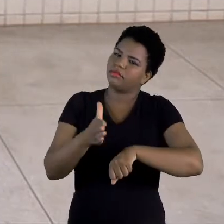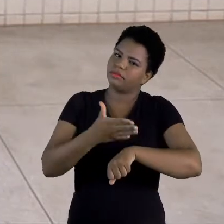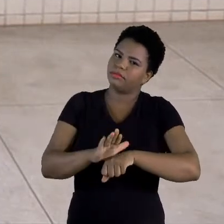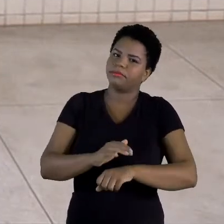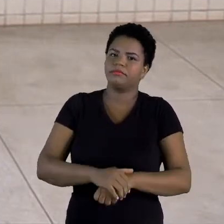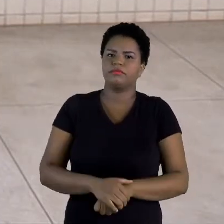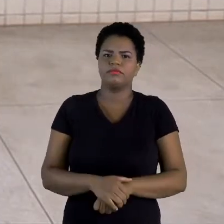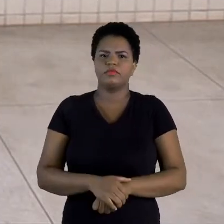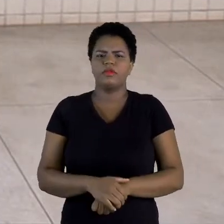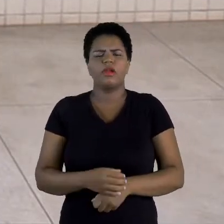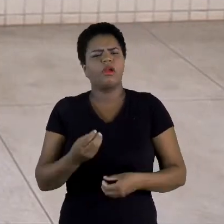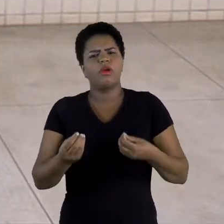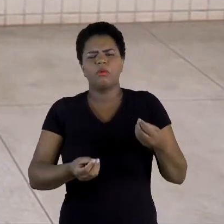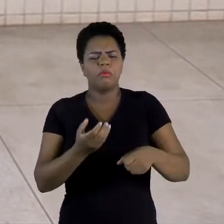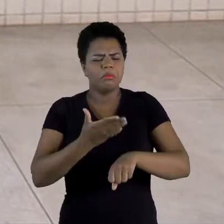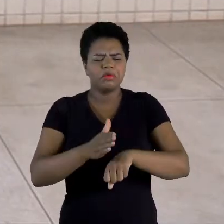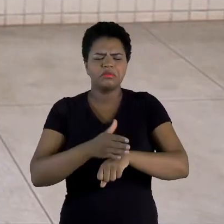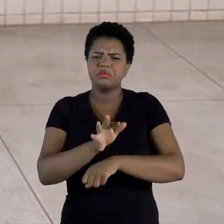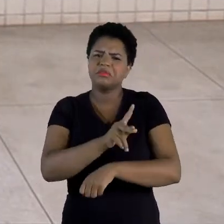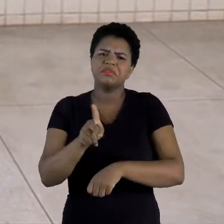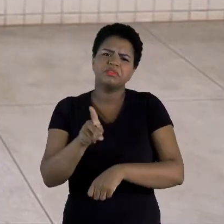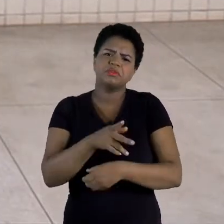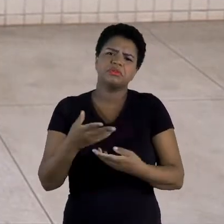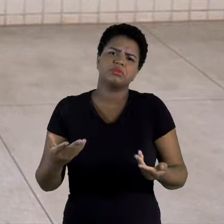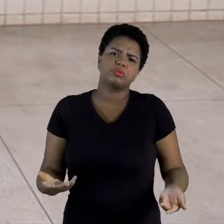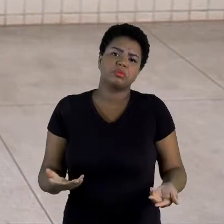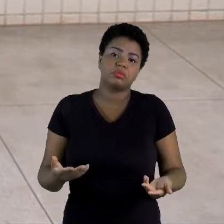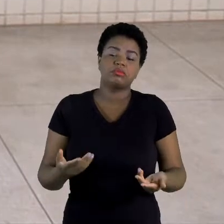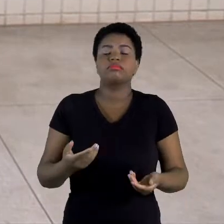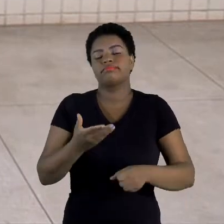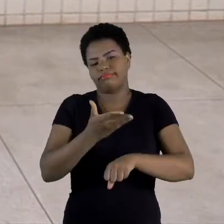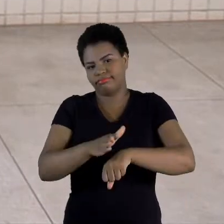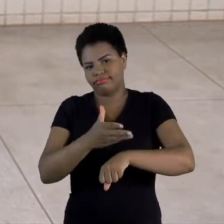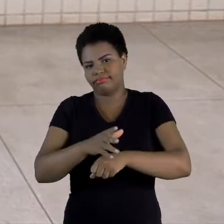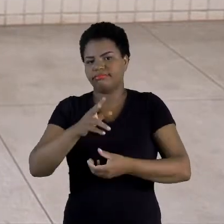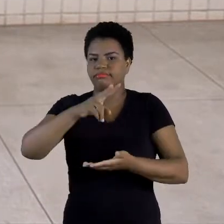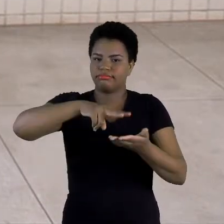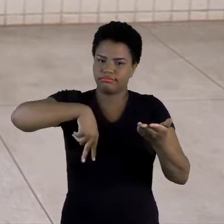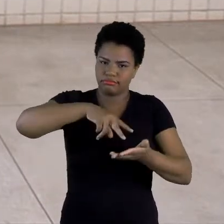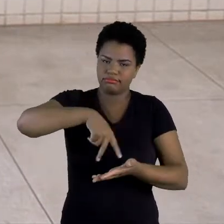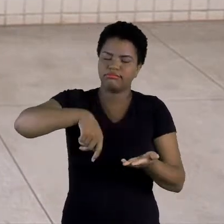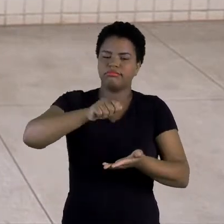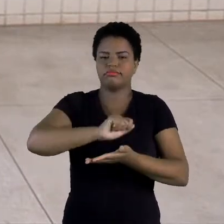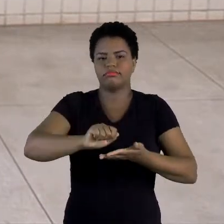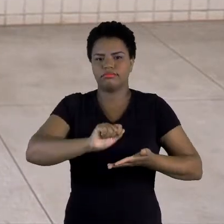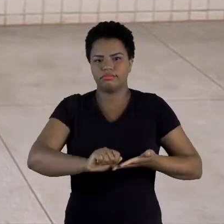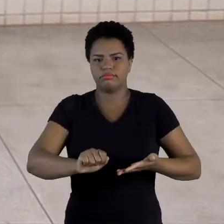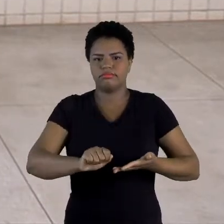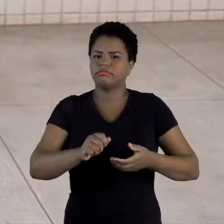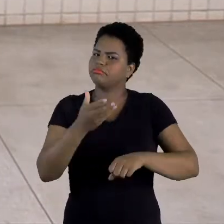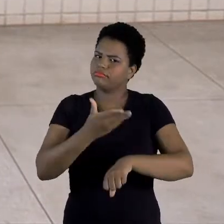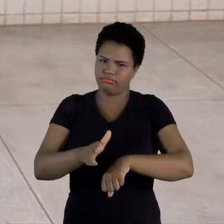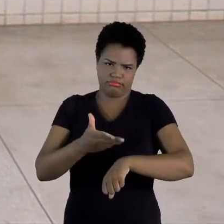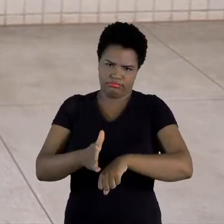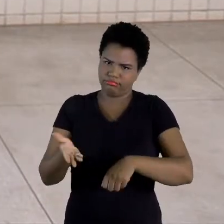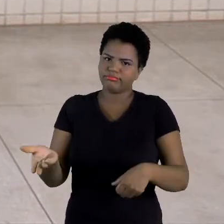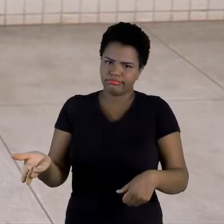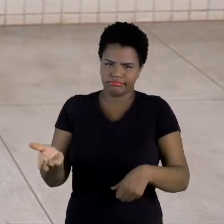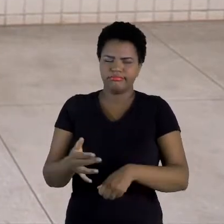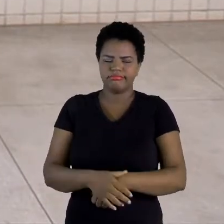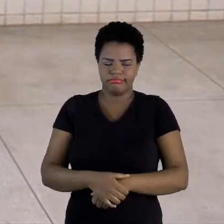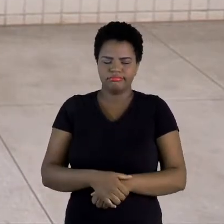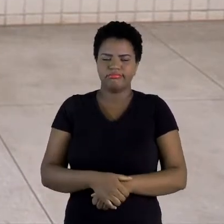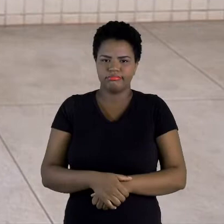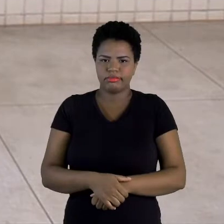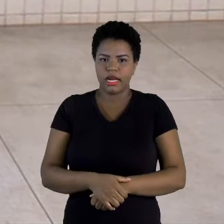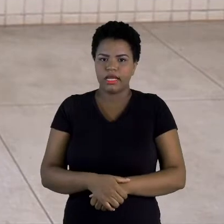que eu pratico, professora Francisca? Eu pratico lendo, escrevendo, na prática mesmo. Mas para que a gente possa